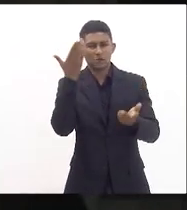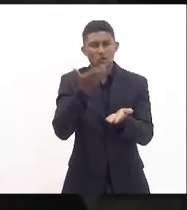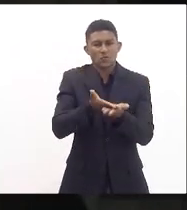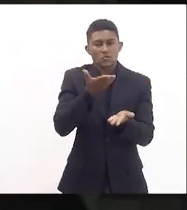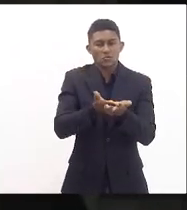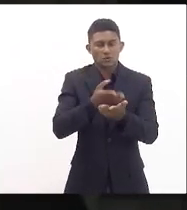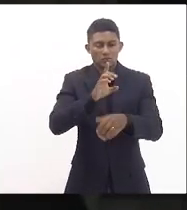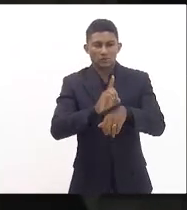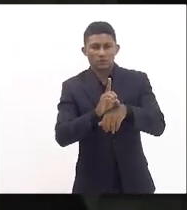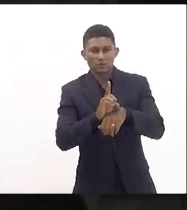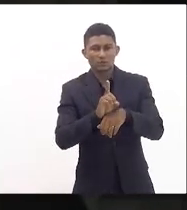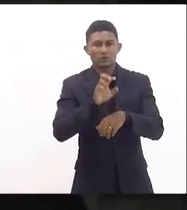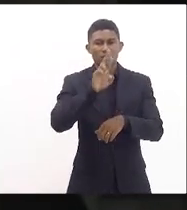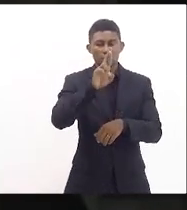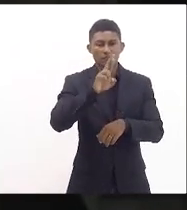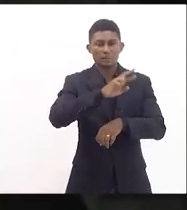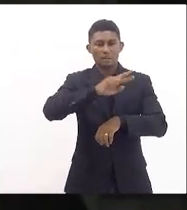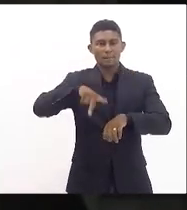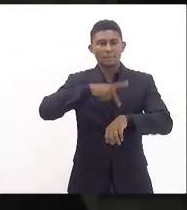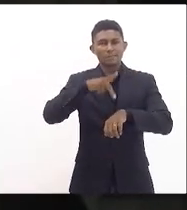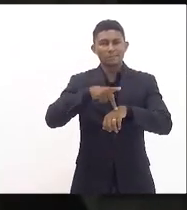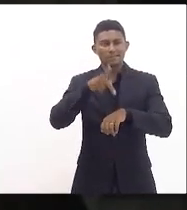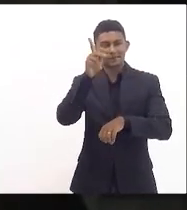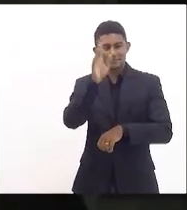na Sorbonne, na França,